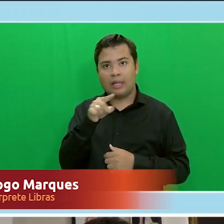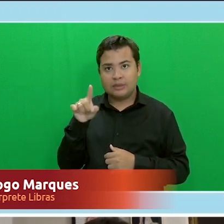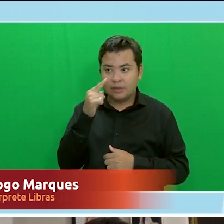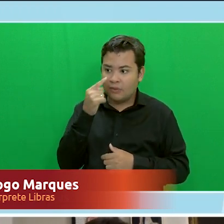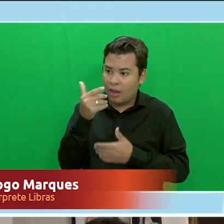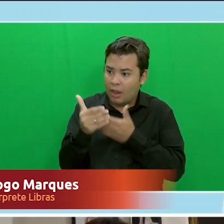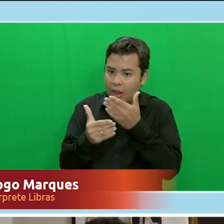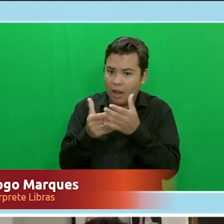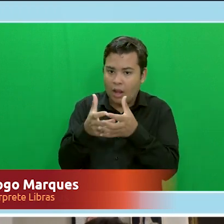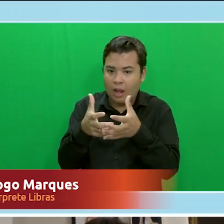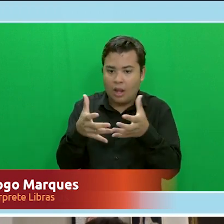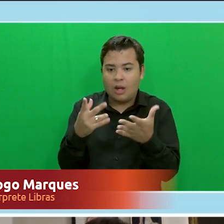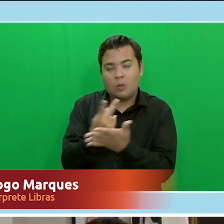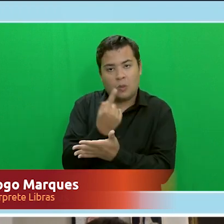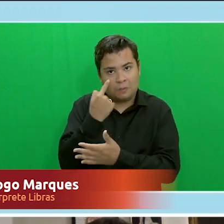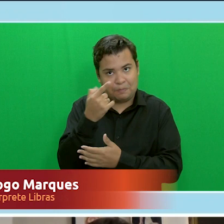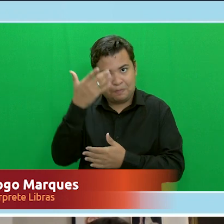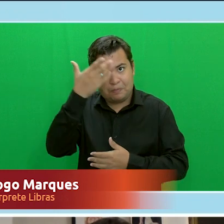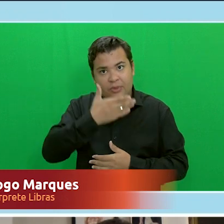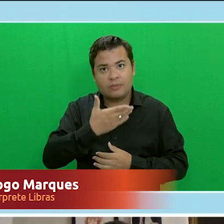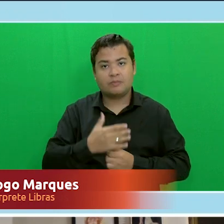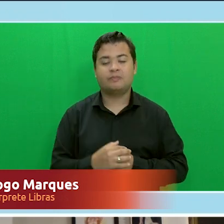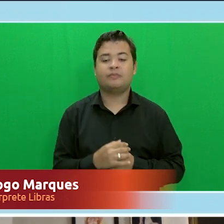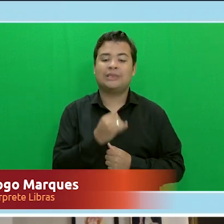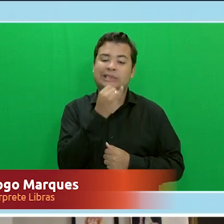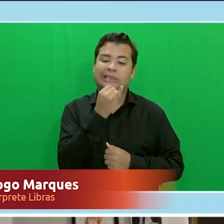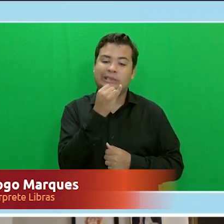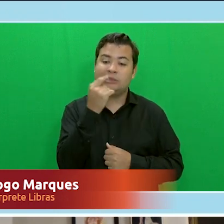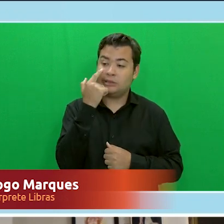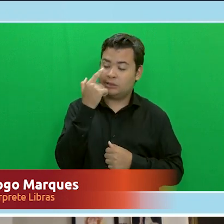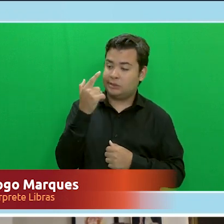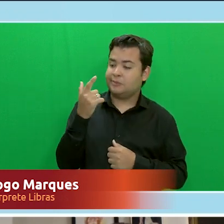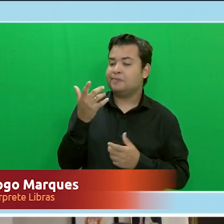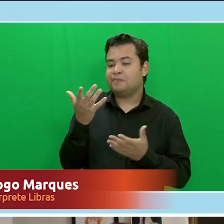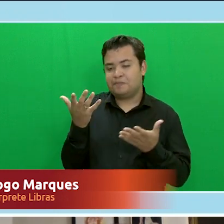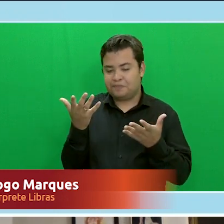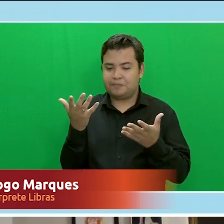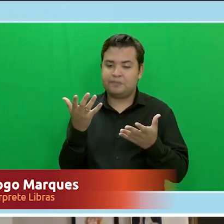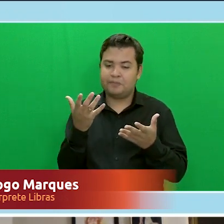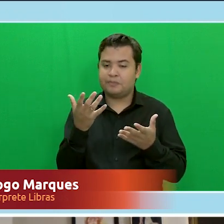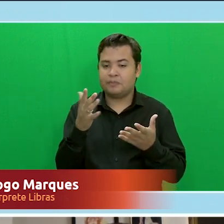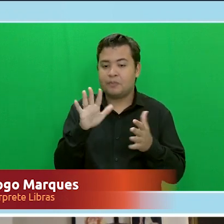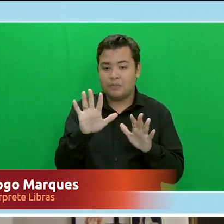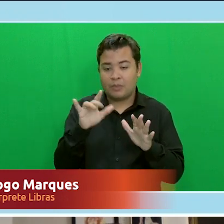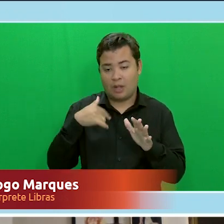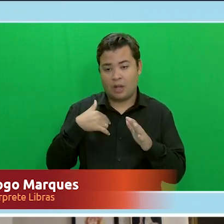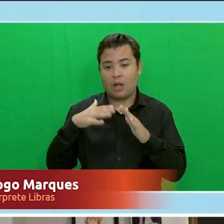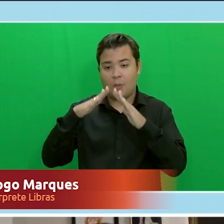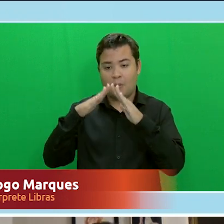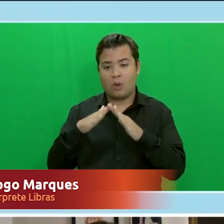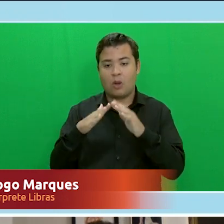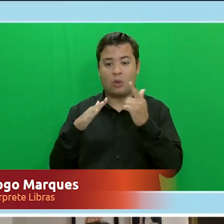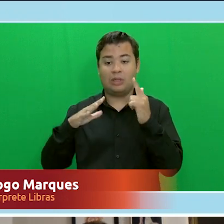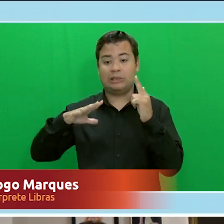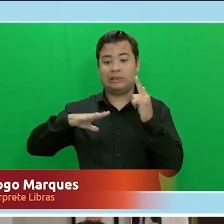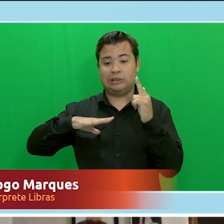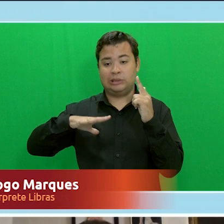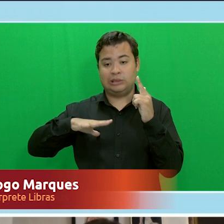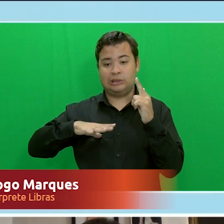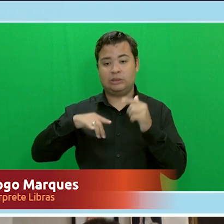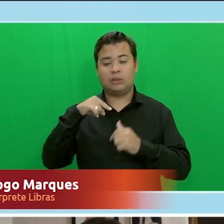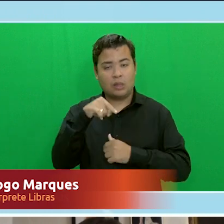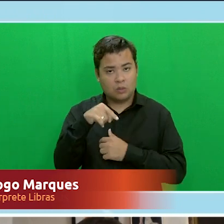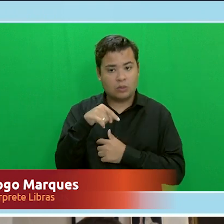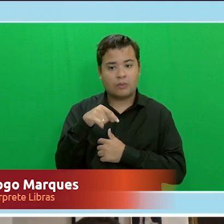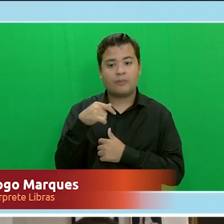gentrificação da cidade. Você vai aproveitar, se você pega aqui, eu moro no centro de Goiânia,